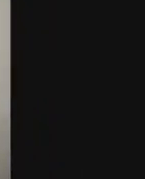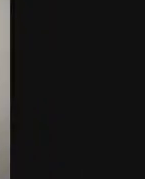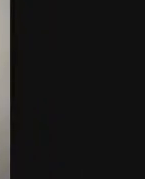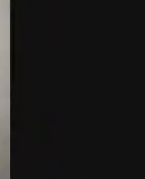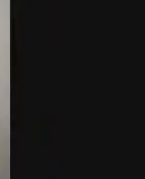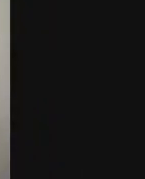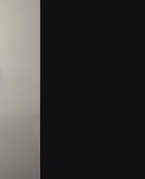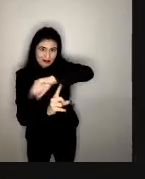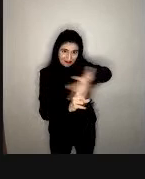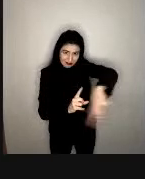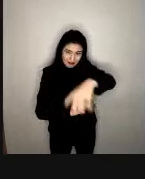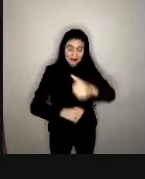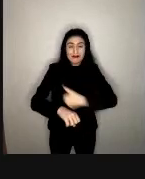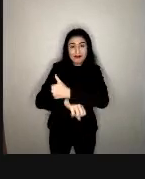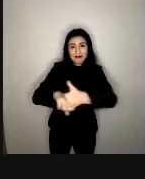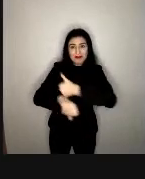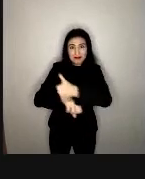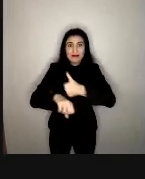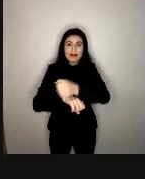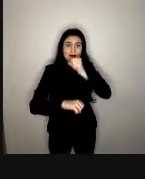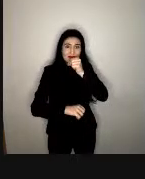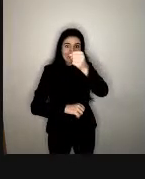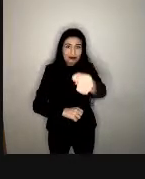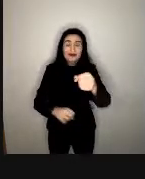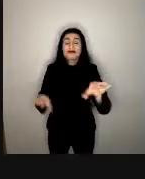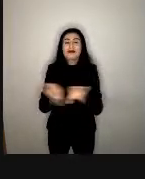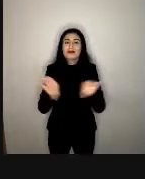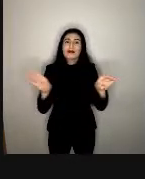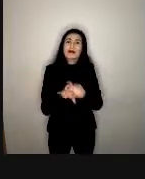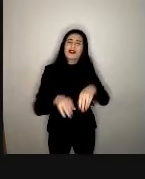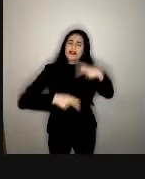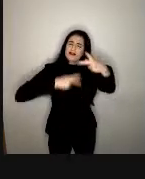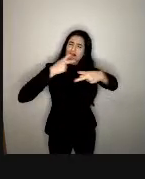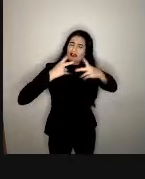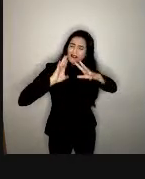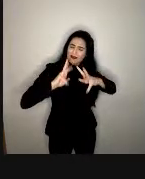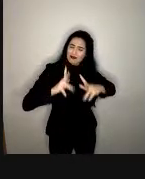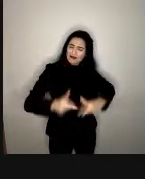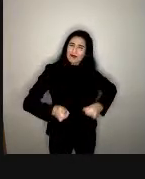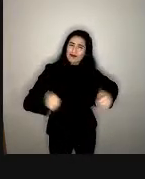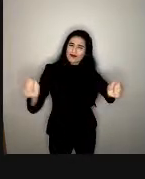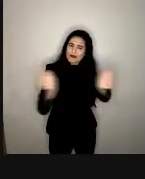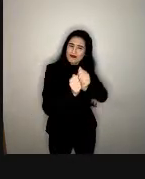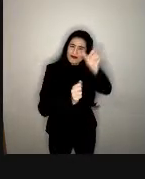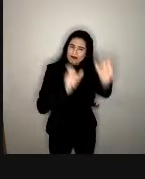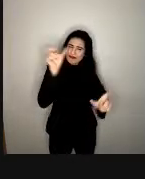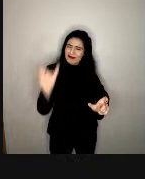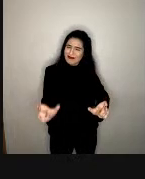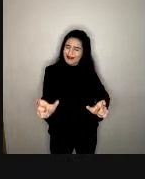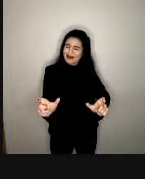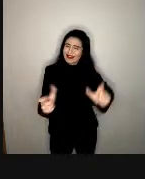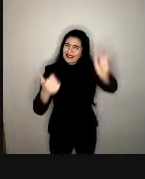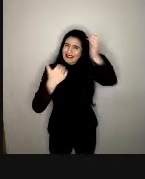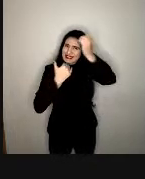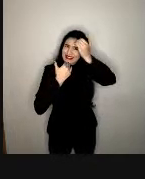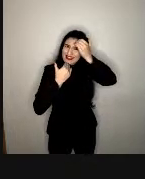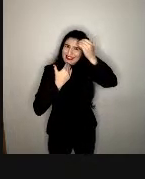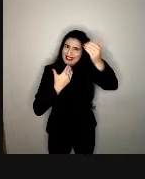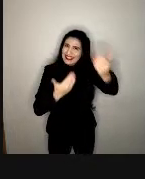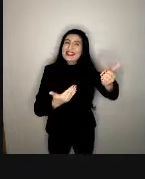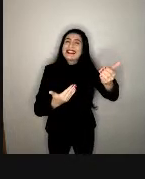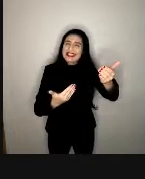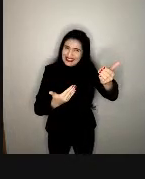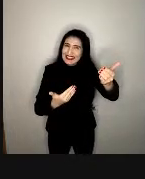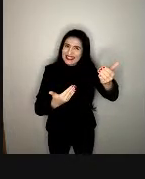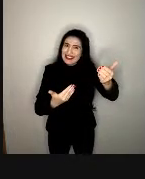sociólogo, jornalista, autor do projeto De Peito Aberto, junto com a Vera. A gente quer agradecer muito a